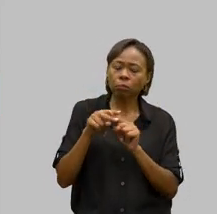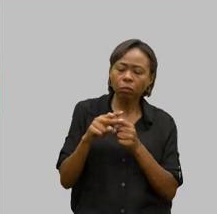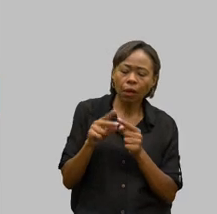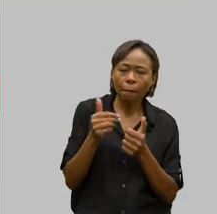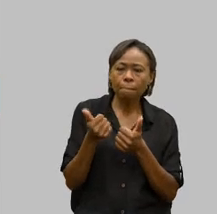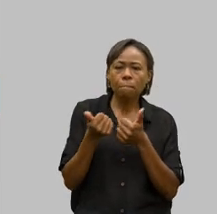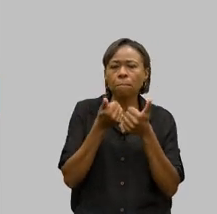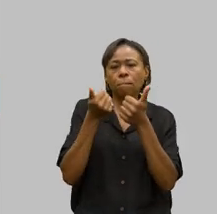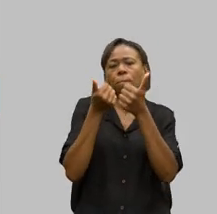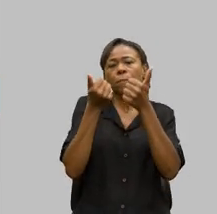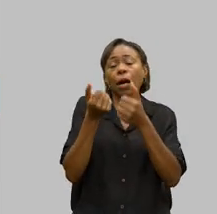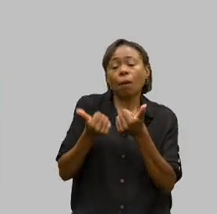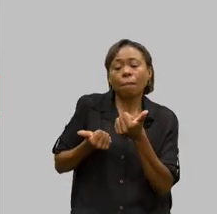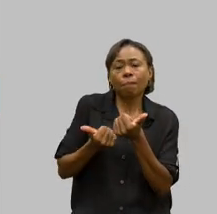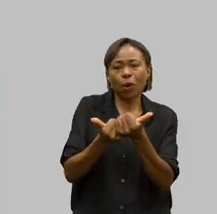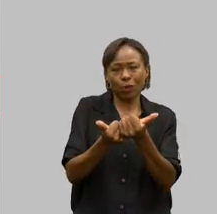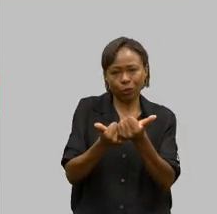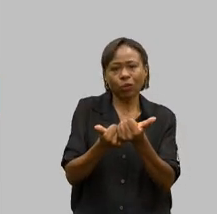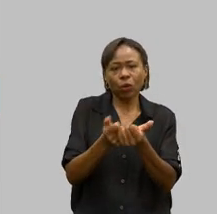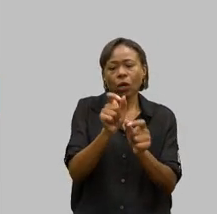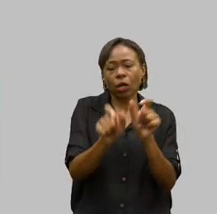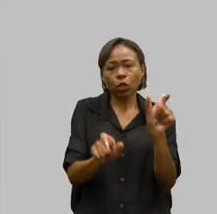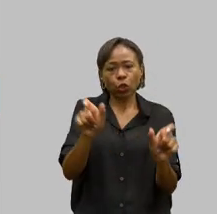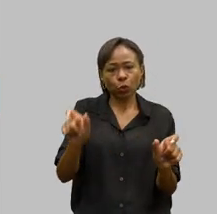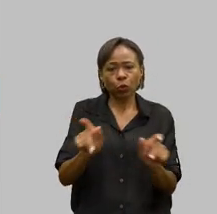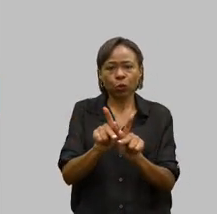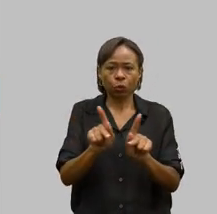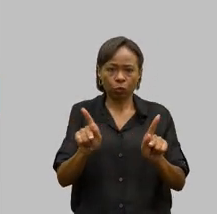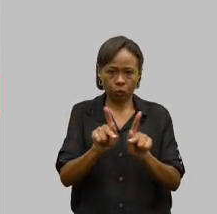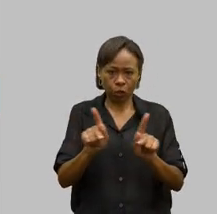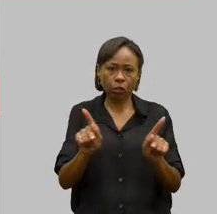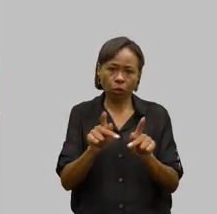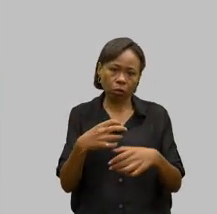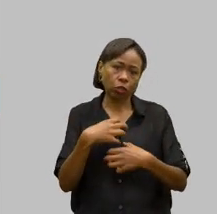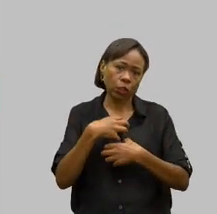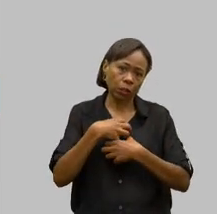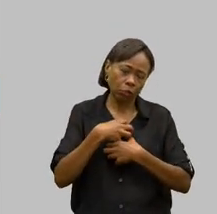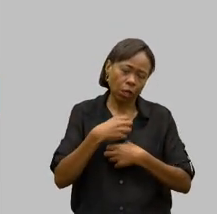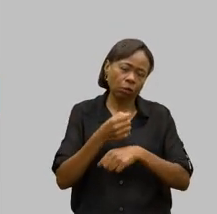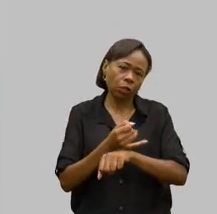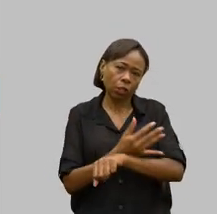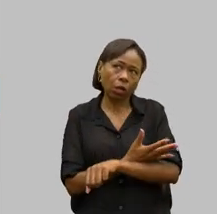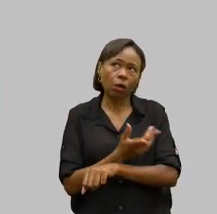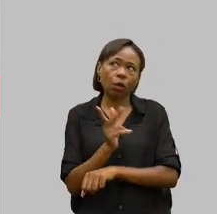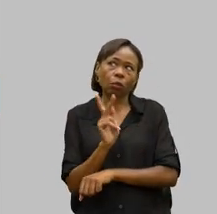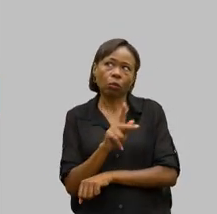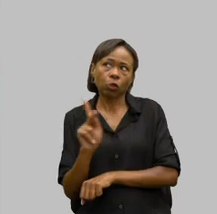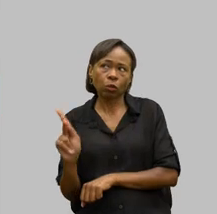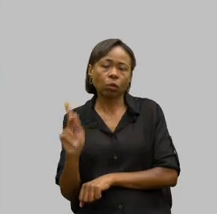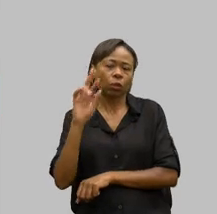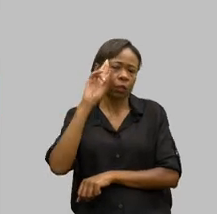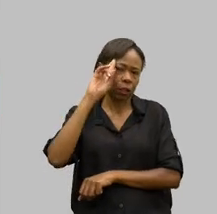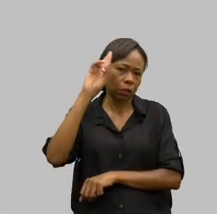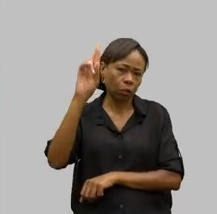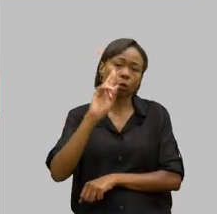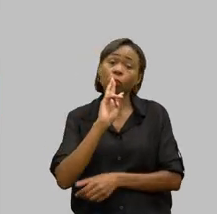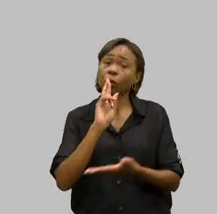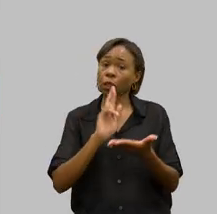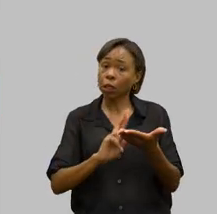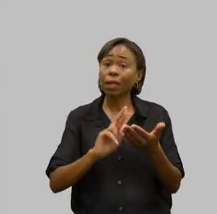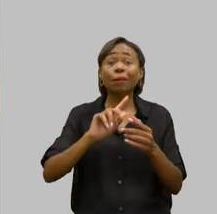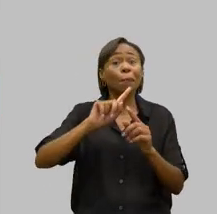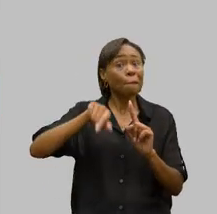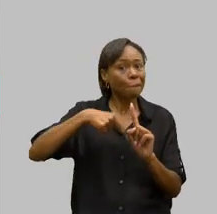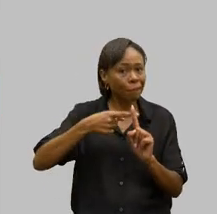apoio socioemocional dos nossos professores, da nossa rede. Então, diretores de escola responderam, professores e também estudantes. Mas ficamos